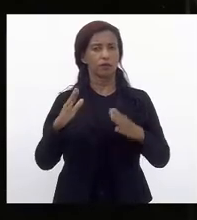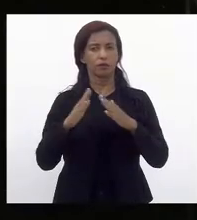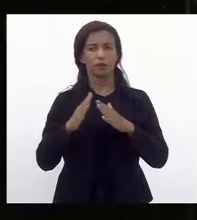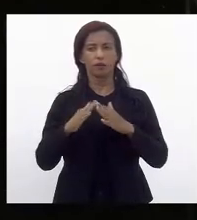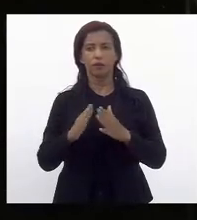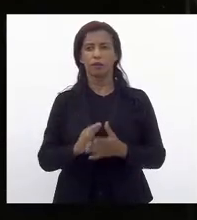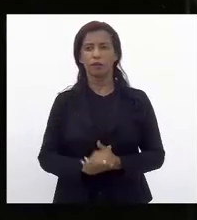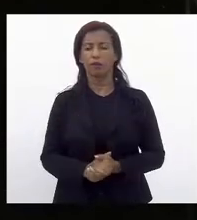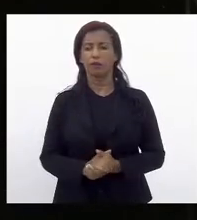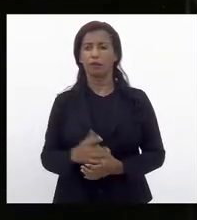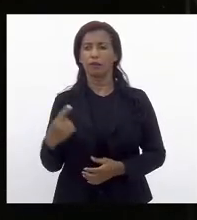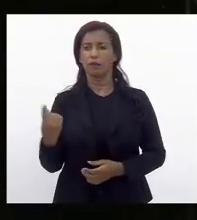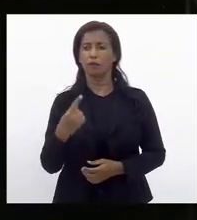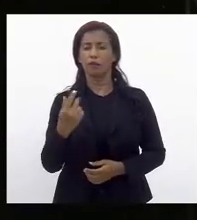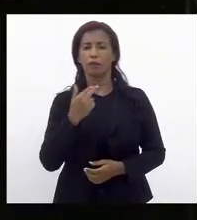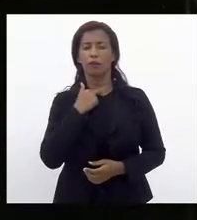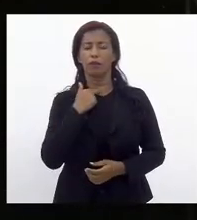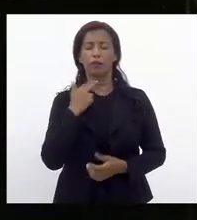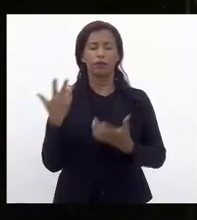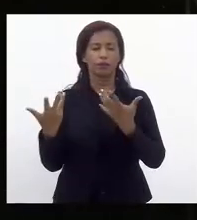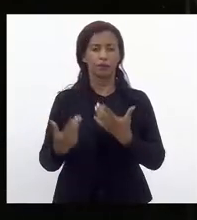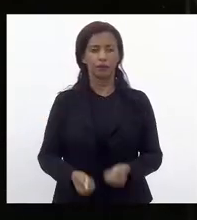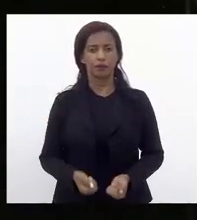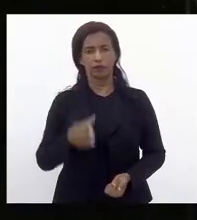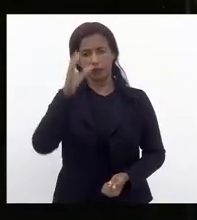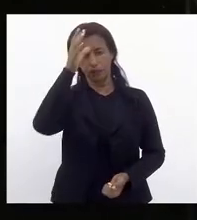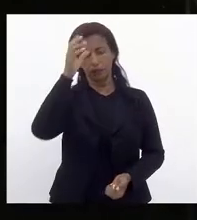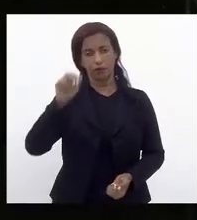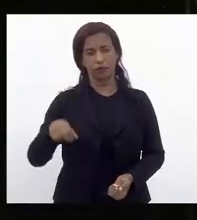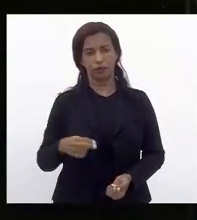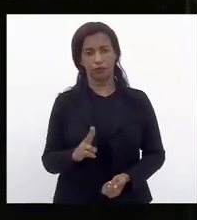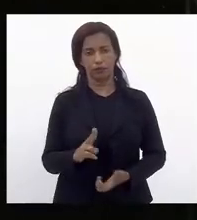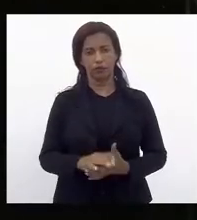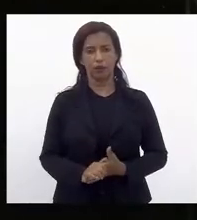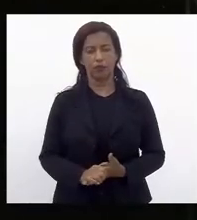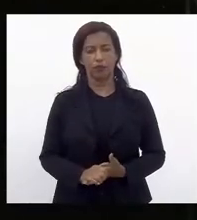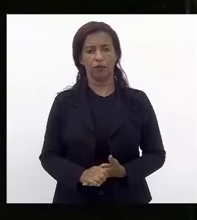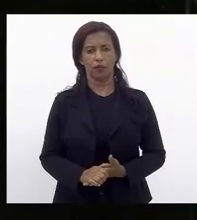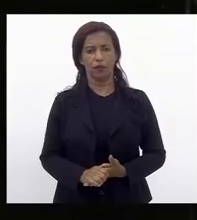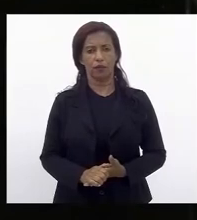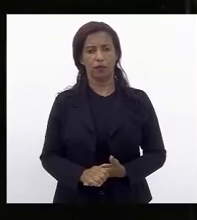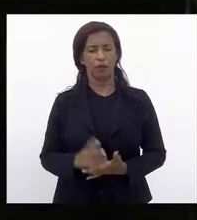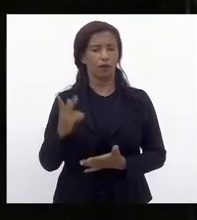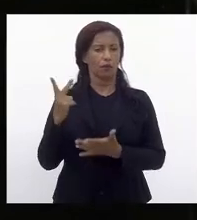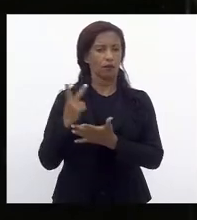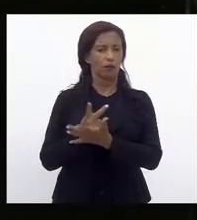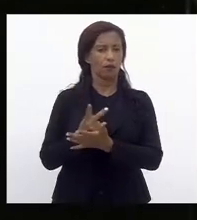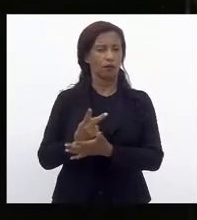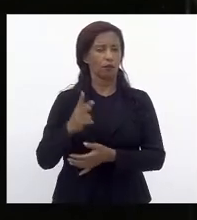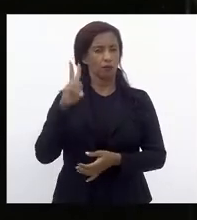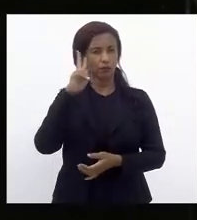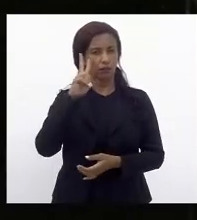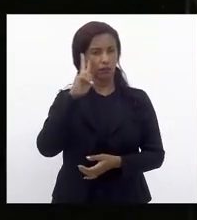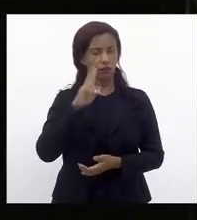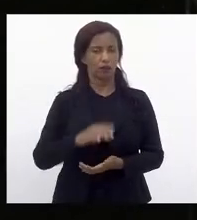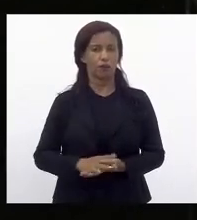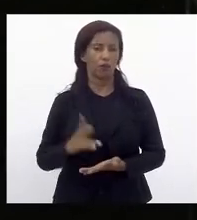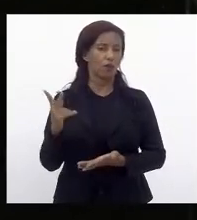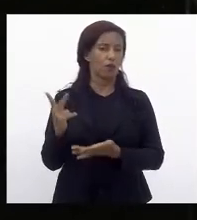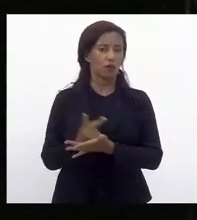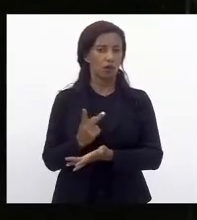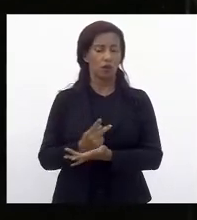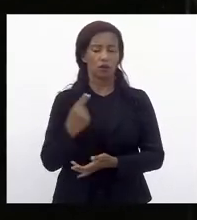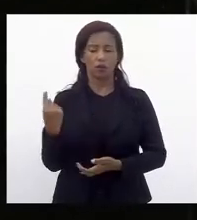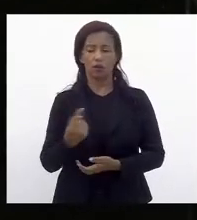casa. Nós não podemos aceitar isso, tia Ju. É um absurdo com a nossa história, é um absurdo